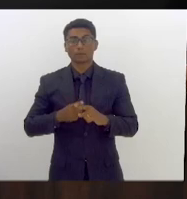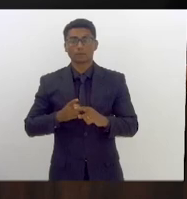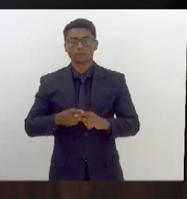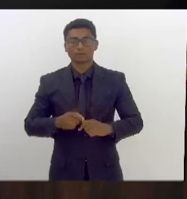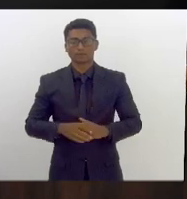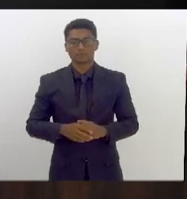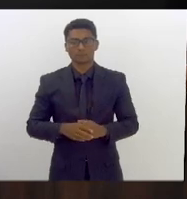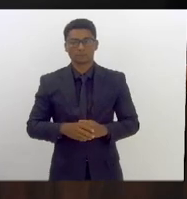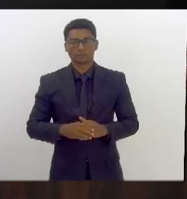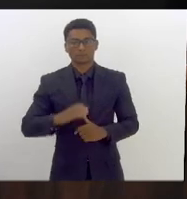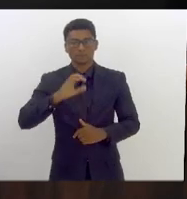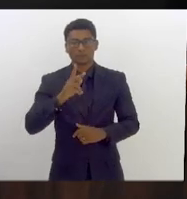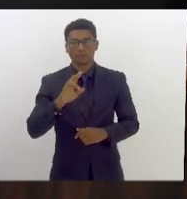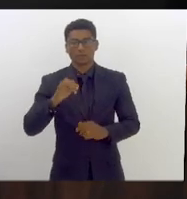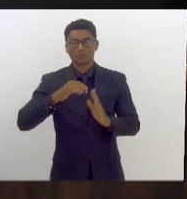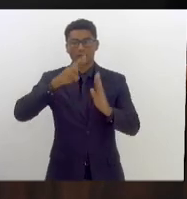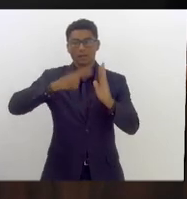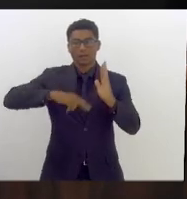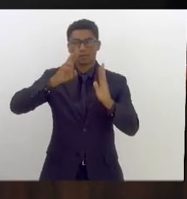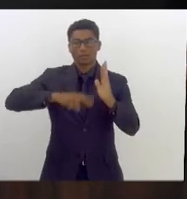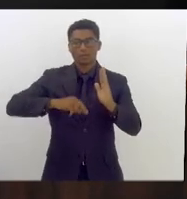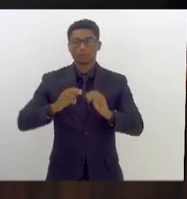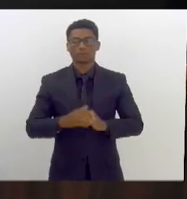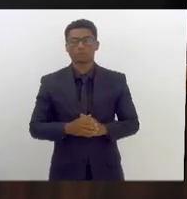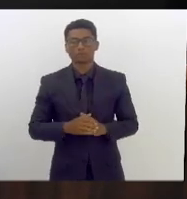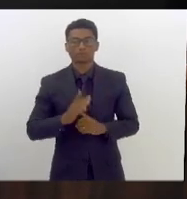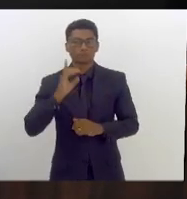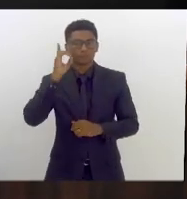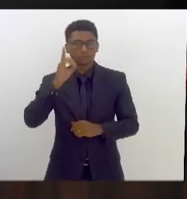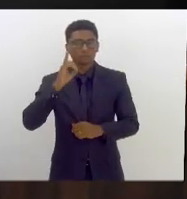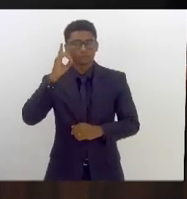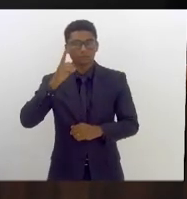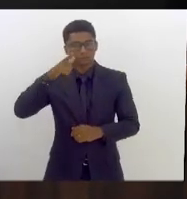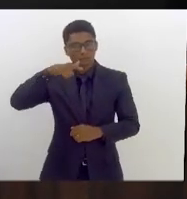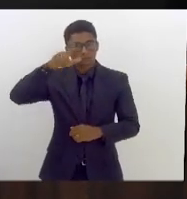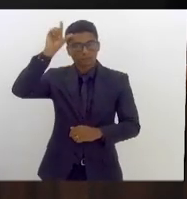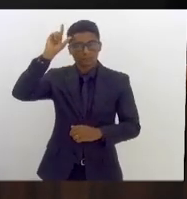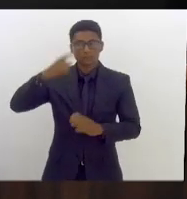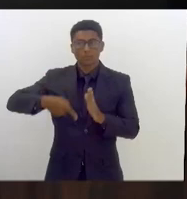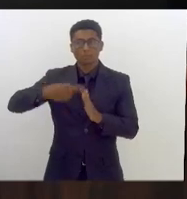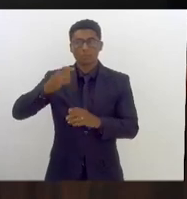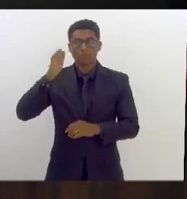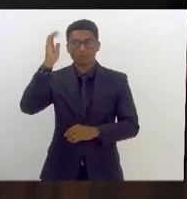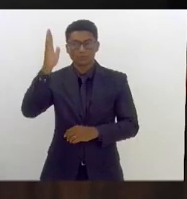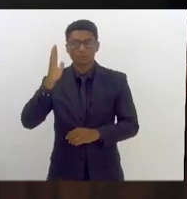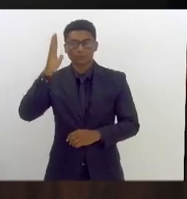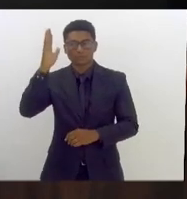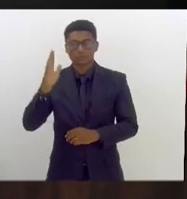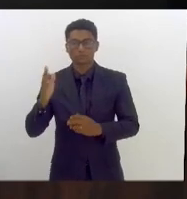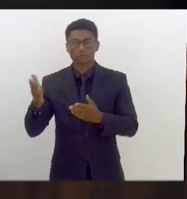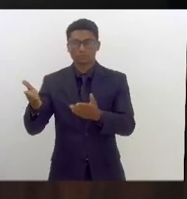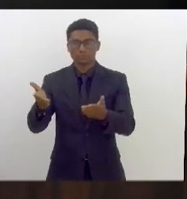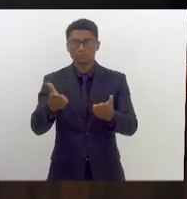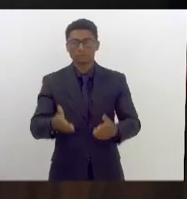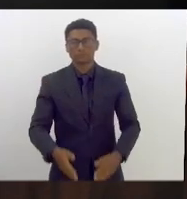nas CPIs, no relatório de CPIs, deputado Luiz Paulo, primeiro inscrito.